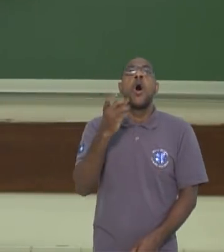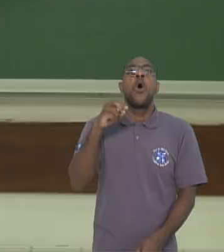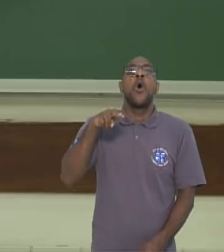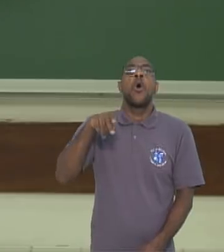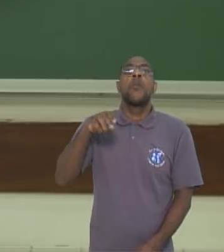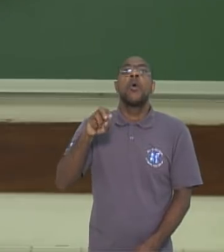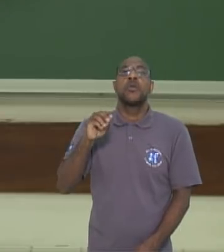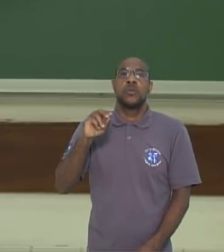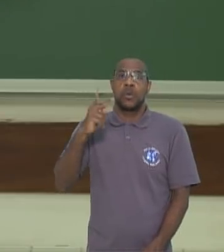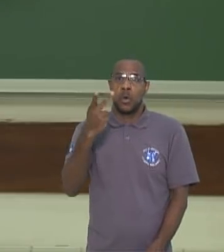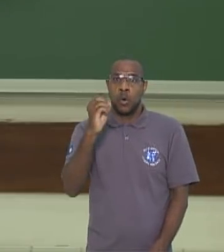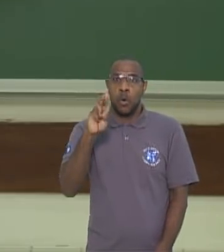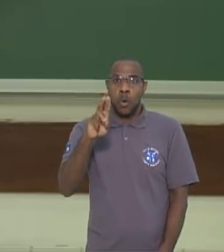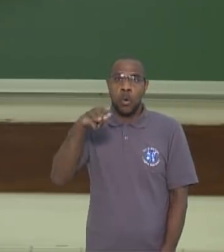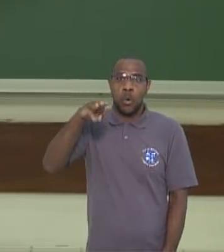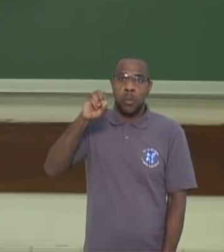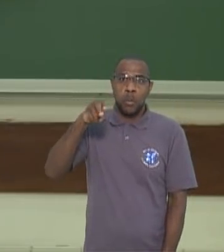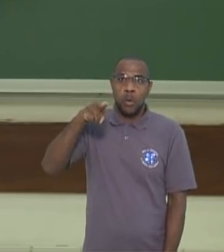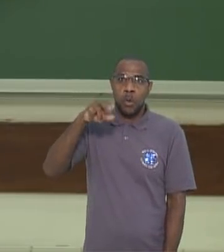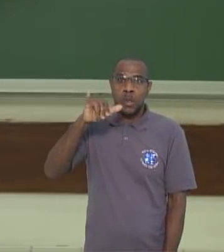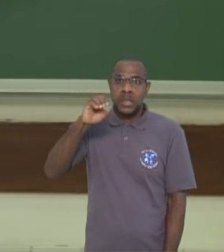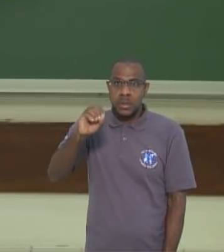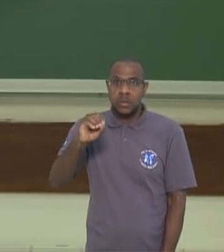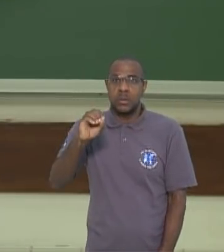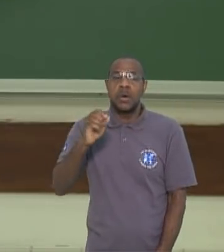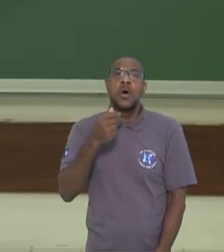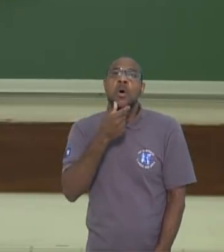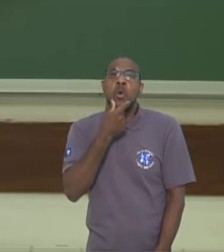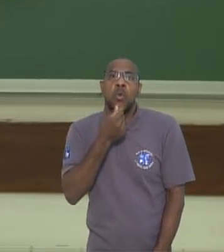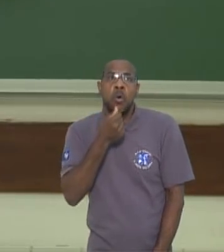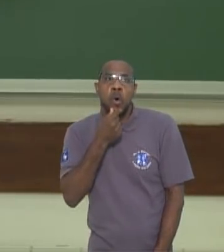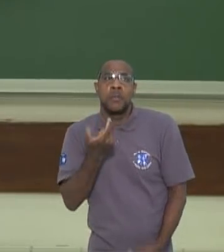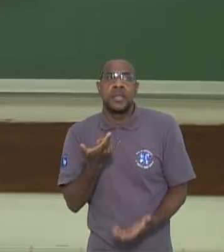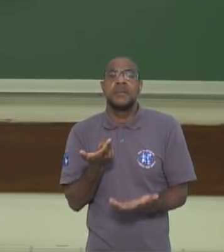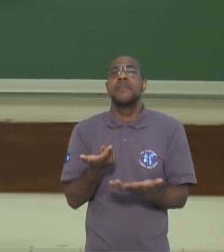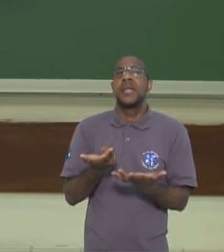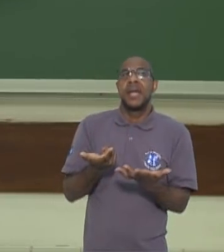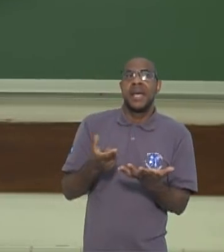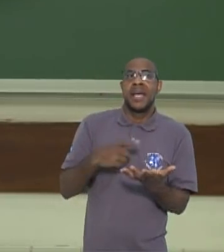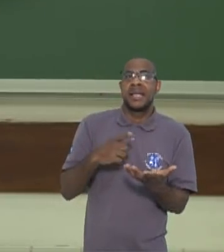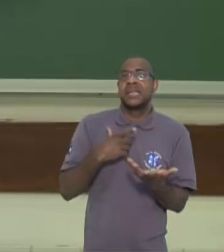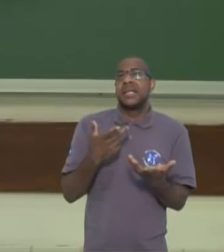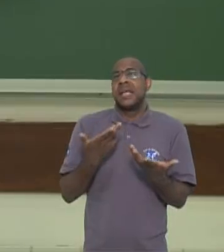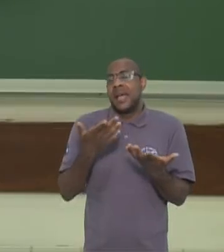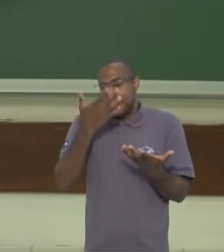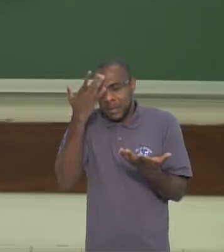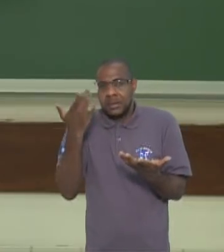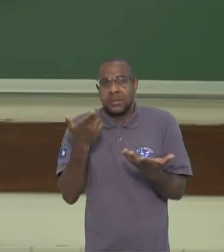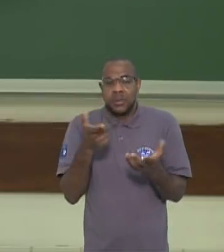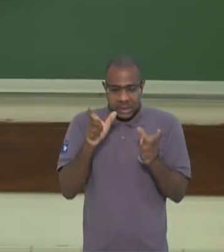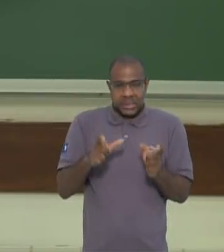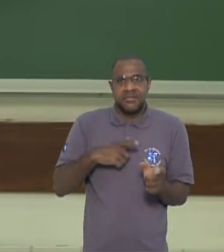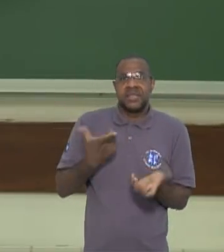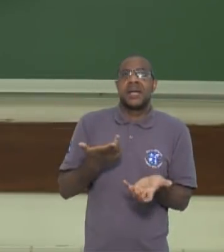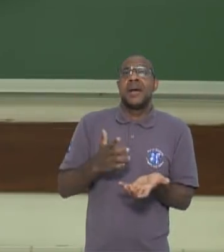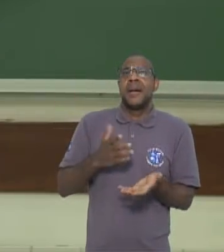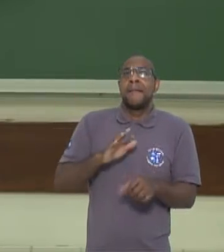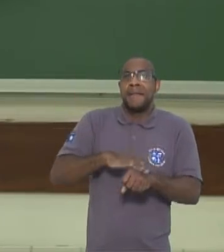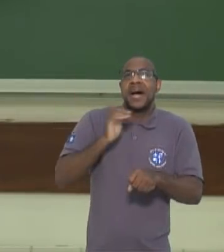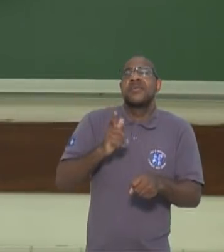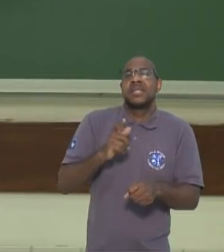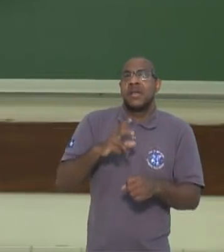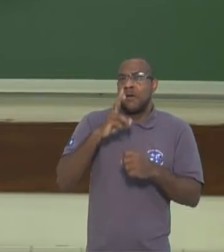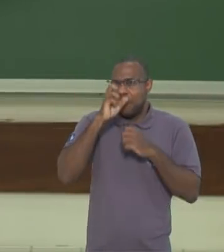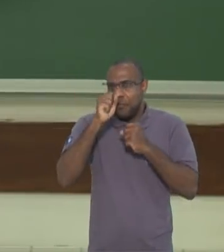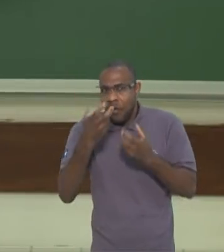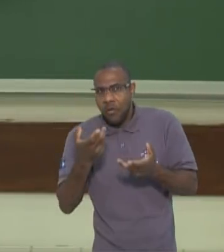violenta às vezes. Mas eles pararam com o estudo. Por quê? Porque a gente, para não taxar todo mundo que tem a síndrome de violento, de criminoso, tá? Então